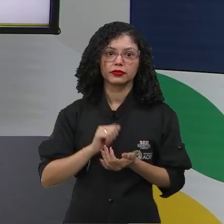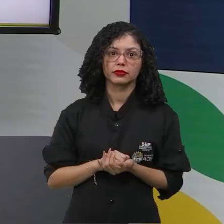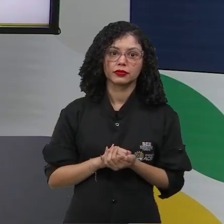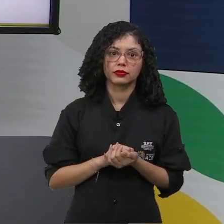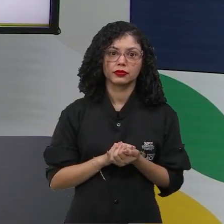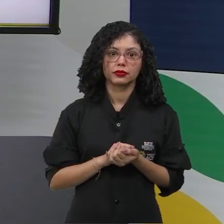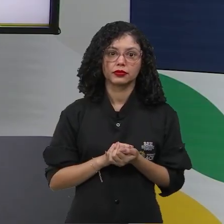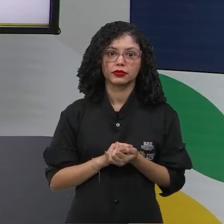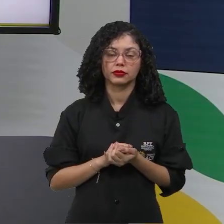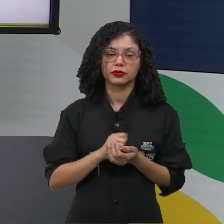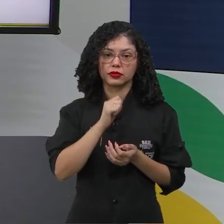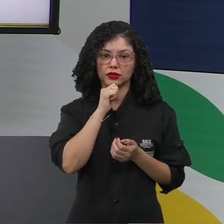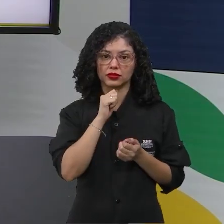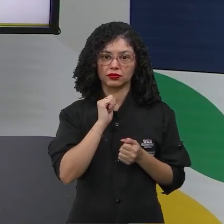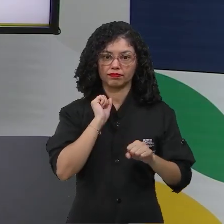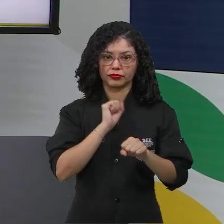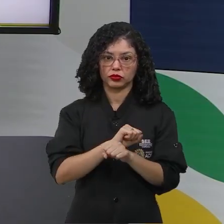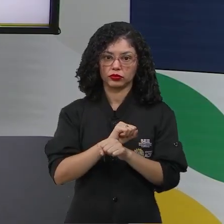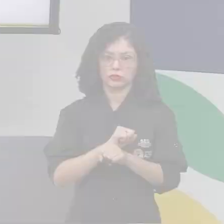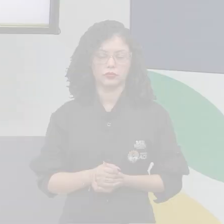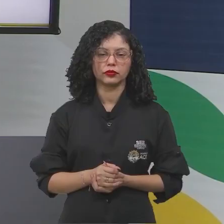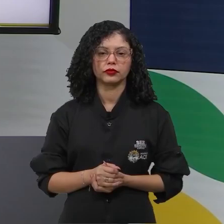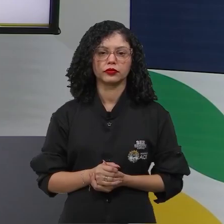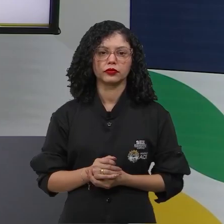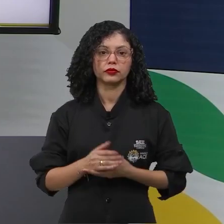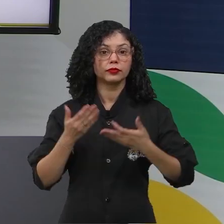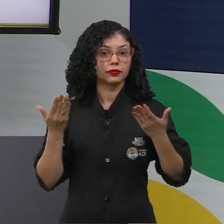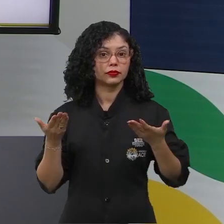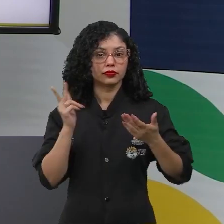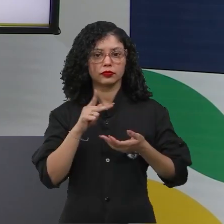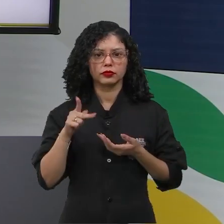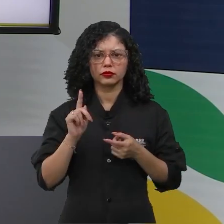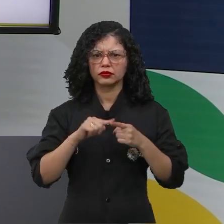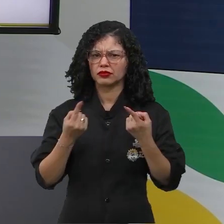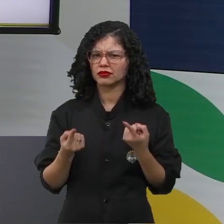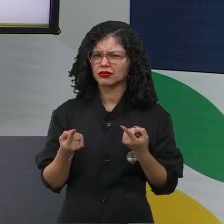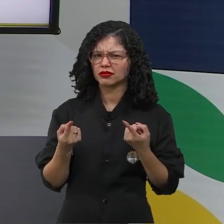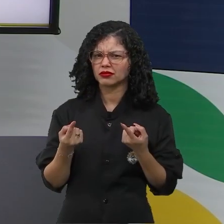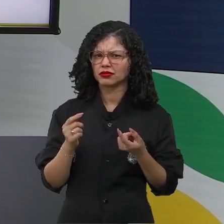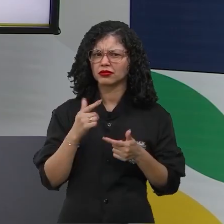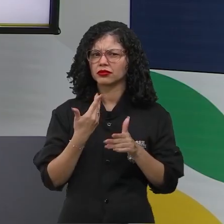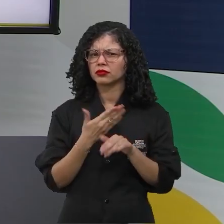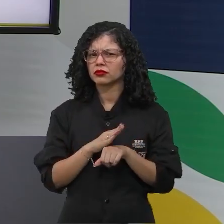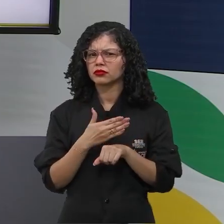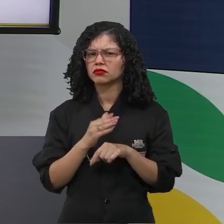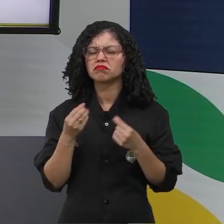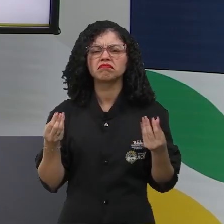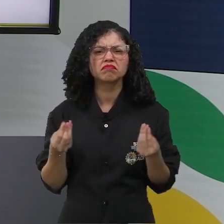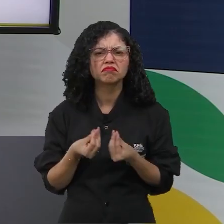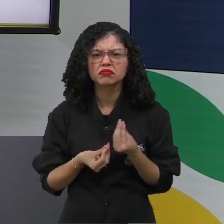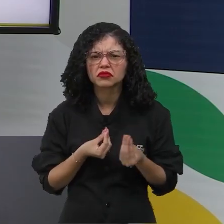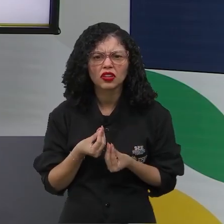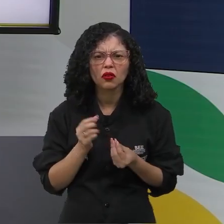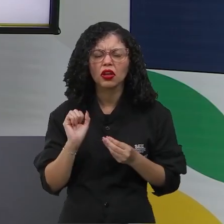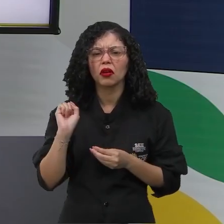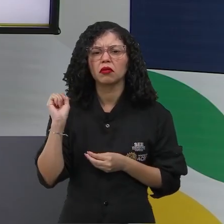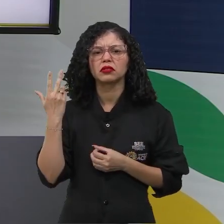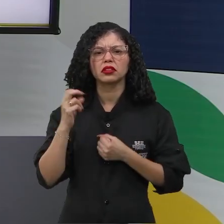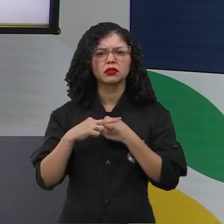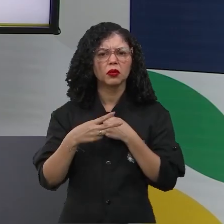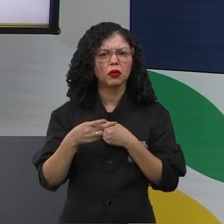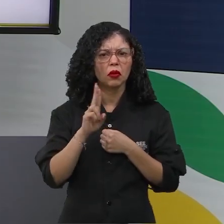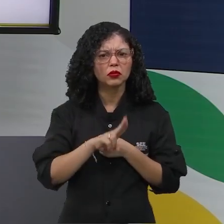mais instável emocionalmente, tá bom? Tá, professor, mas em efeitos práticos, oficialmente, que consequência tem o